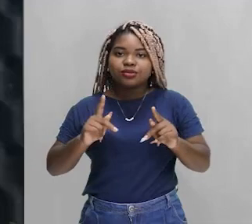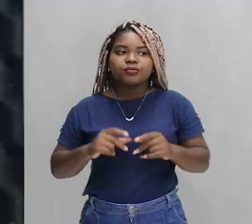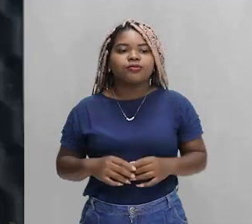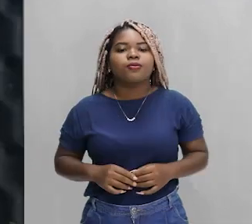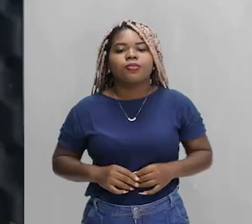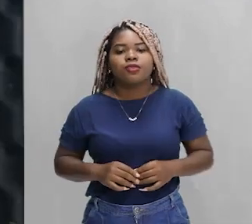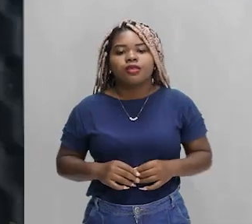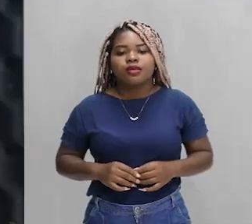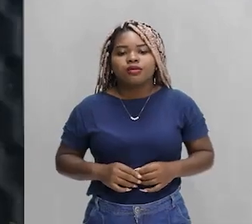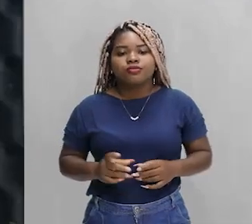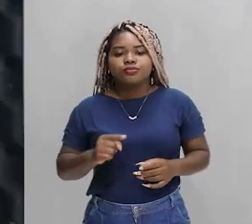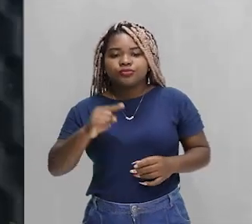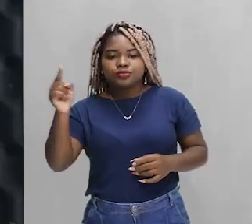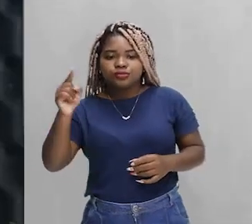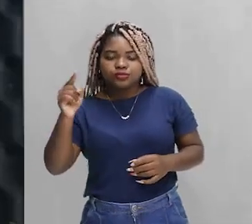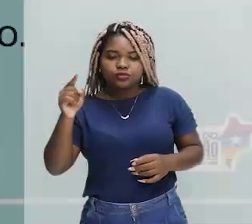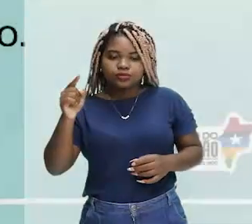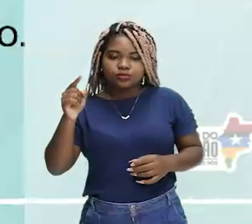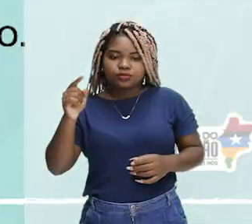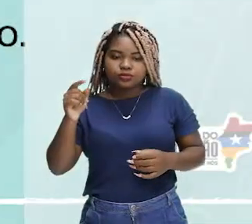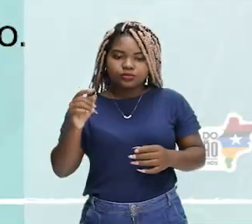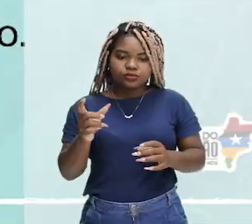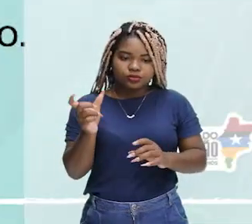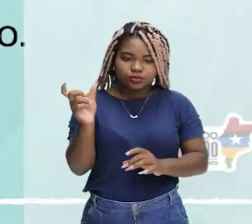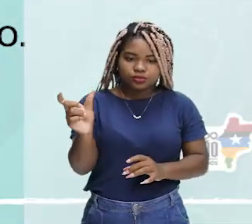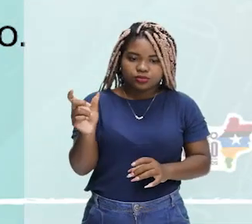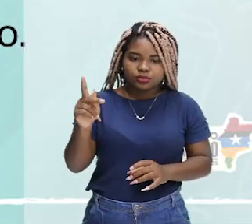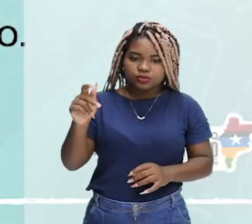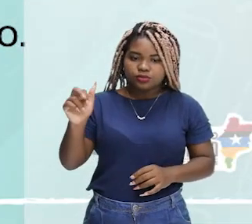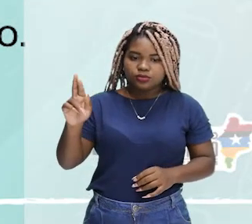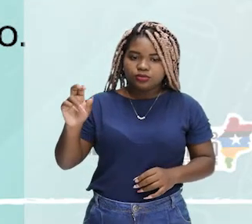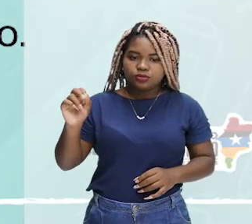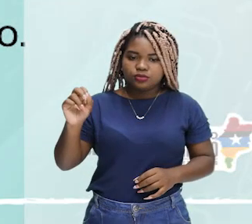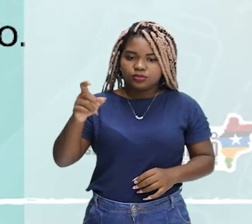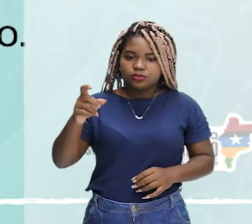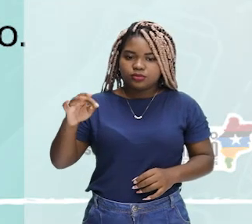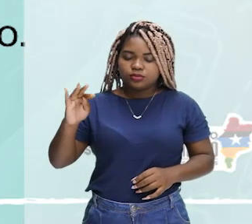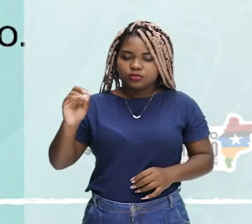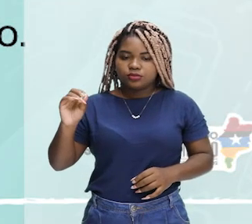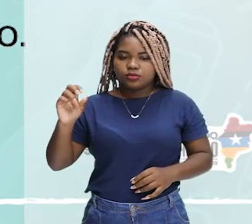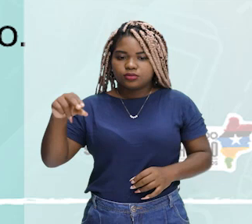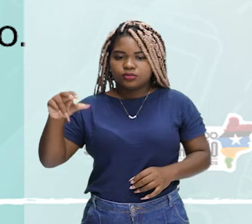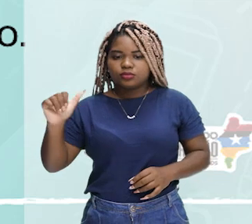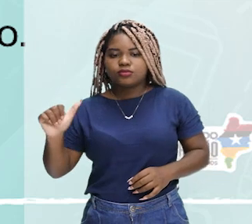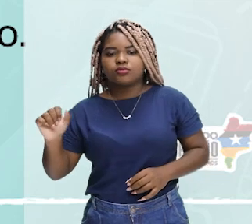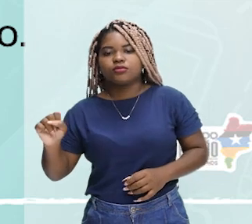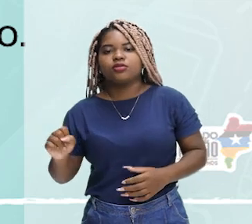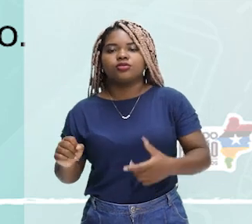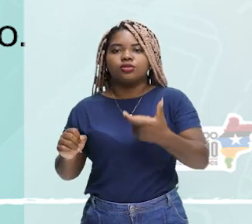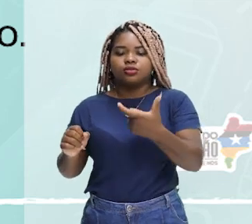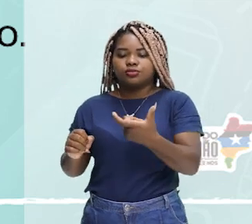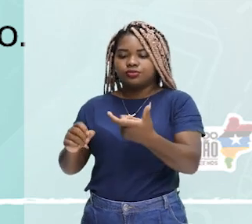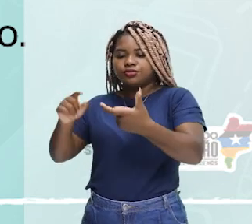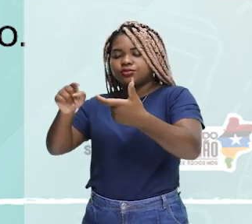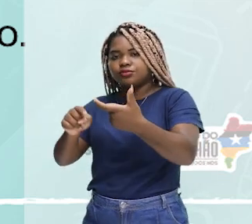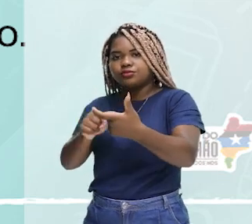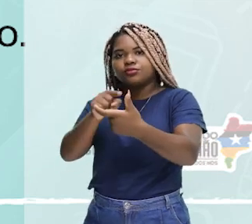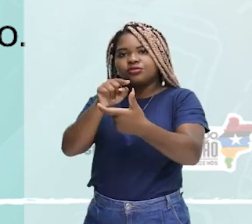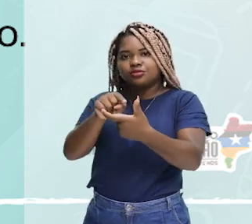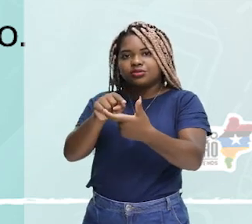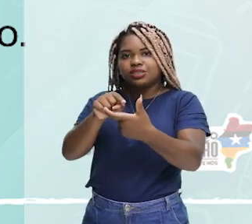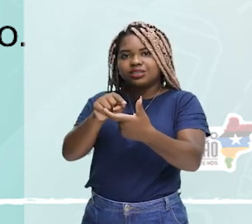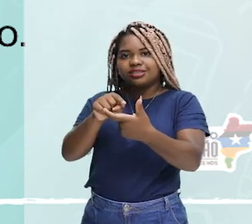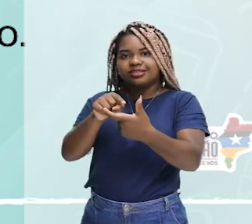Acentuação gráfica em palavras paroxítonas. As palavras paroxítonas sofreram algumas alterações de acentuação com a